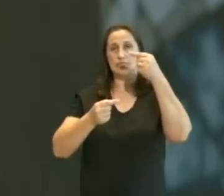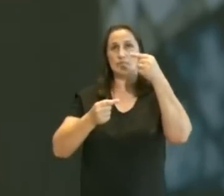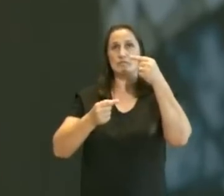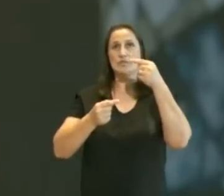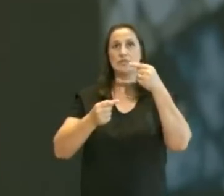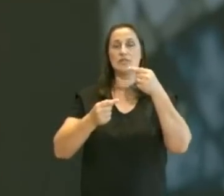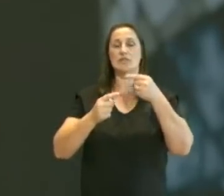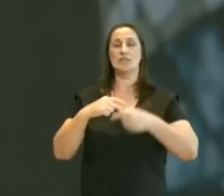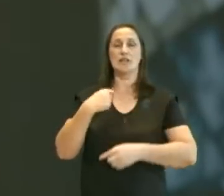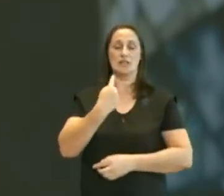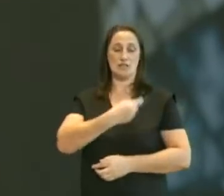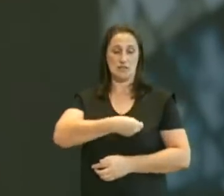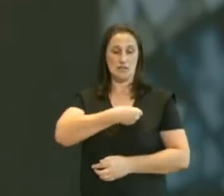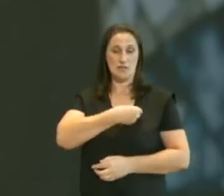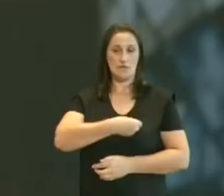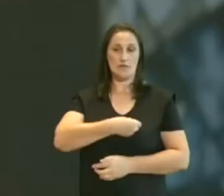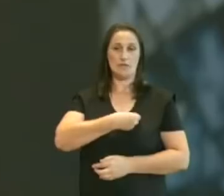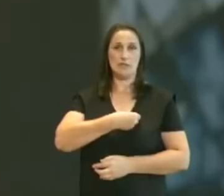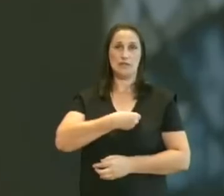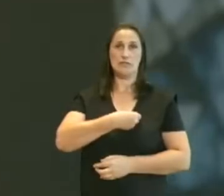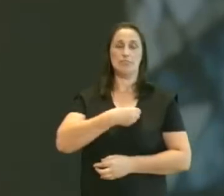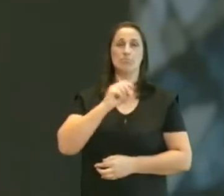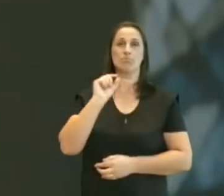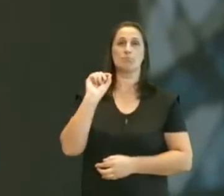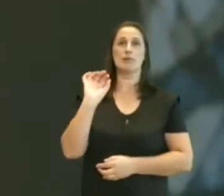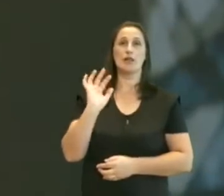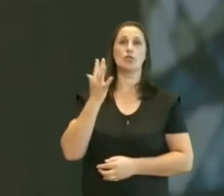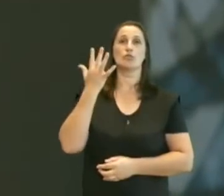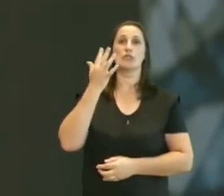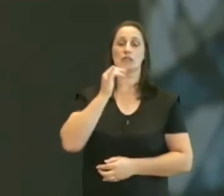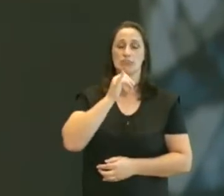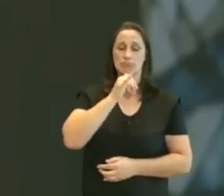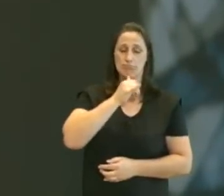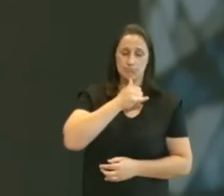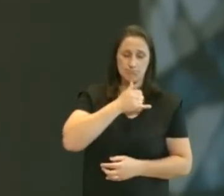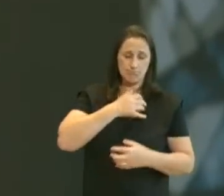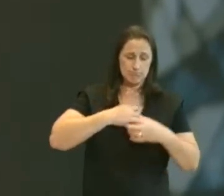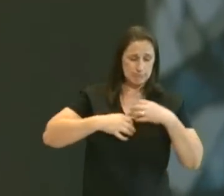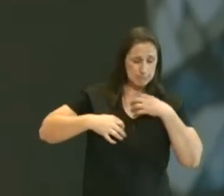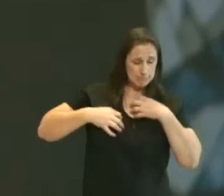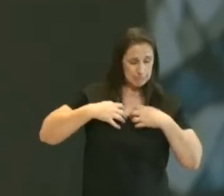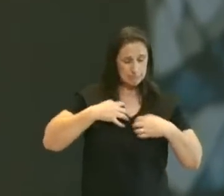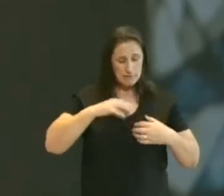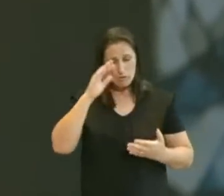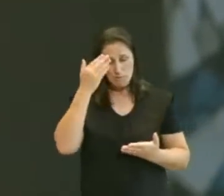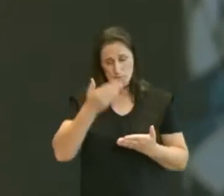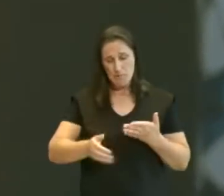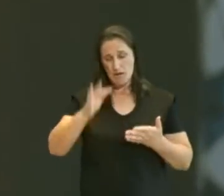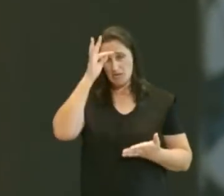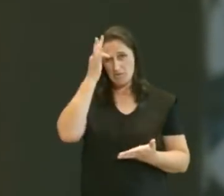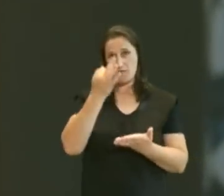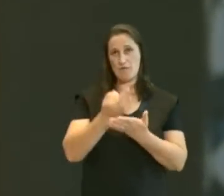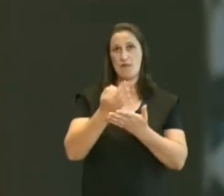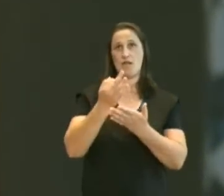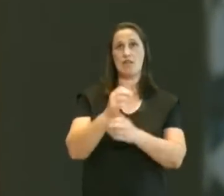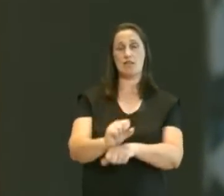gera em nós frustração, decepção, amargura, perda da fé e da